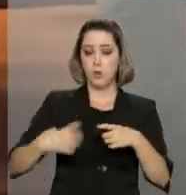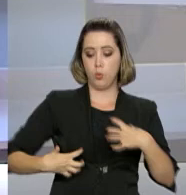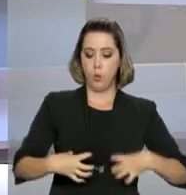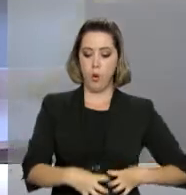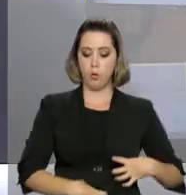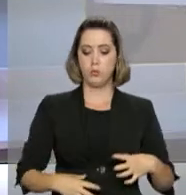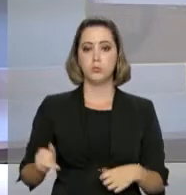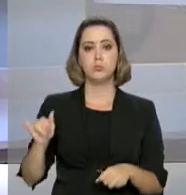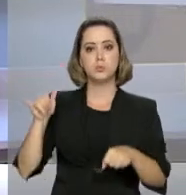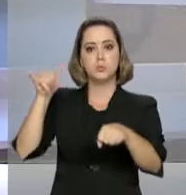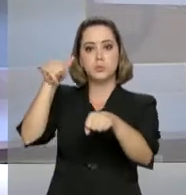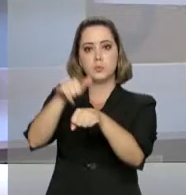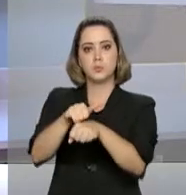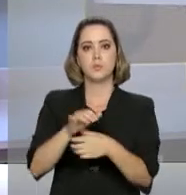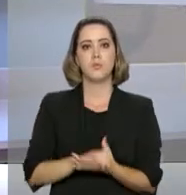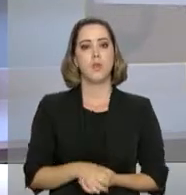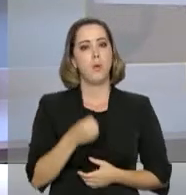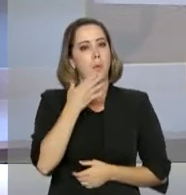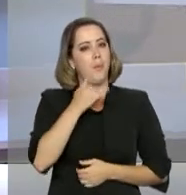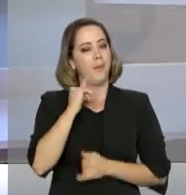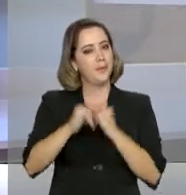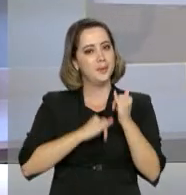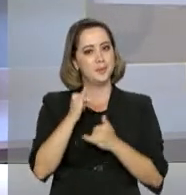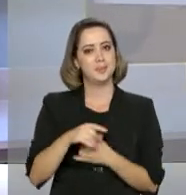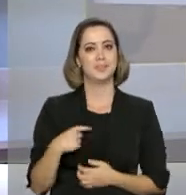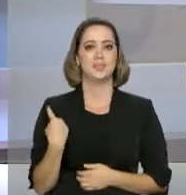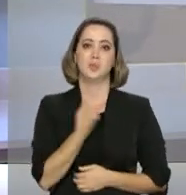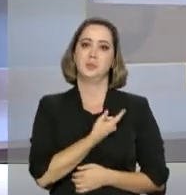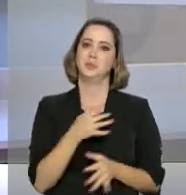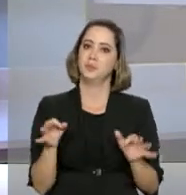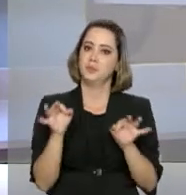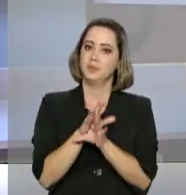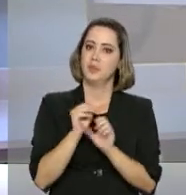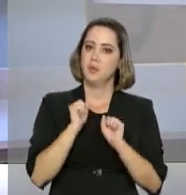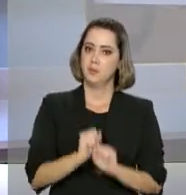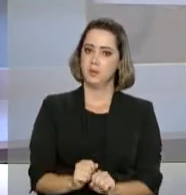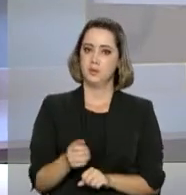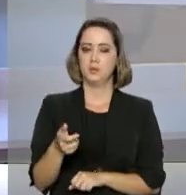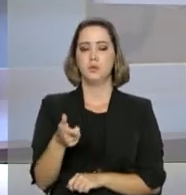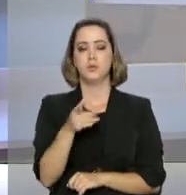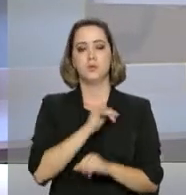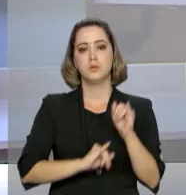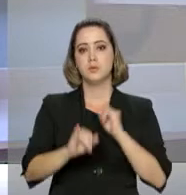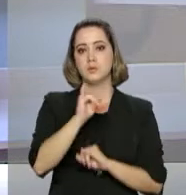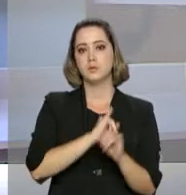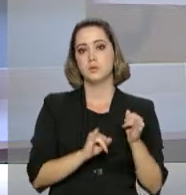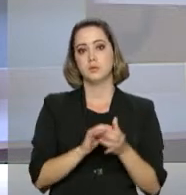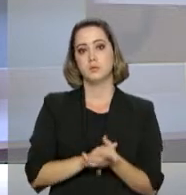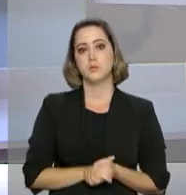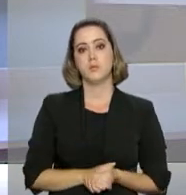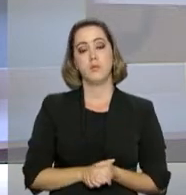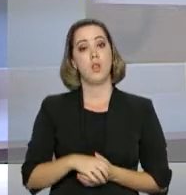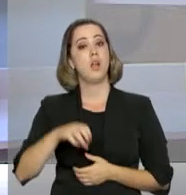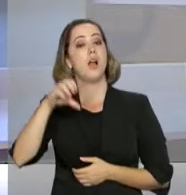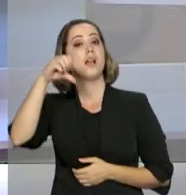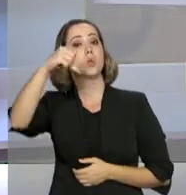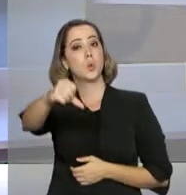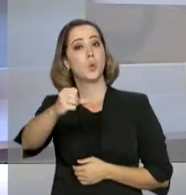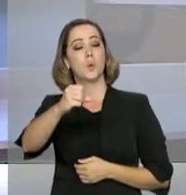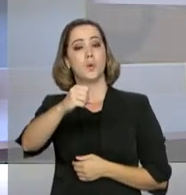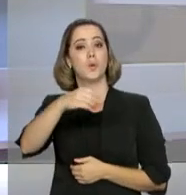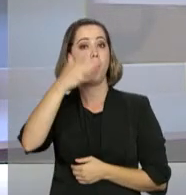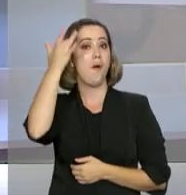FAB. Boa notícia, né? Nós ficamos por aqui e podemos voltar a qualquer momento com outras informações ou amanhã